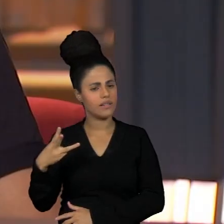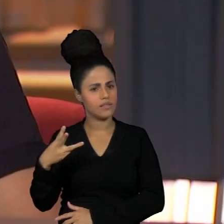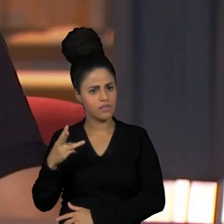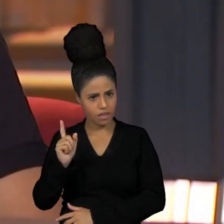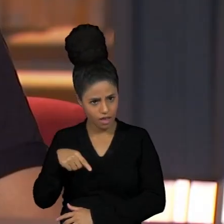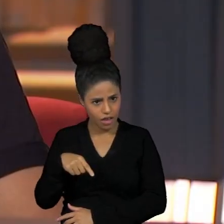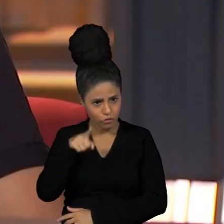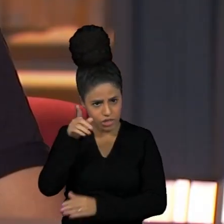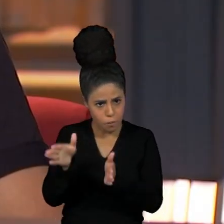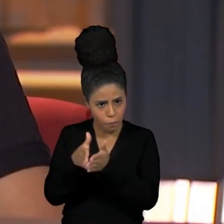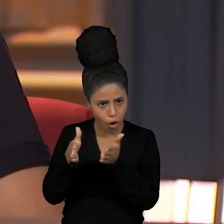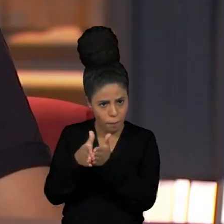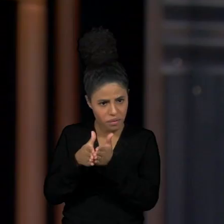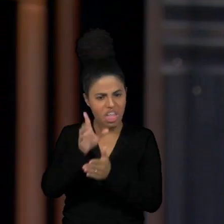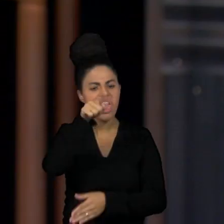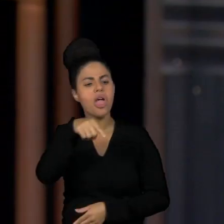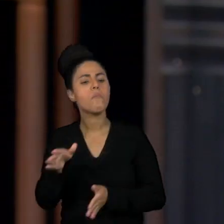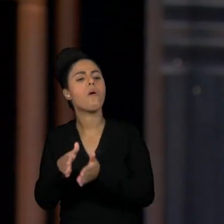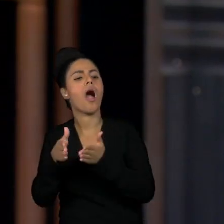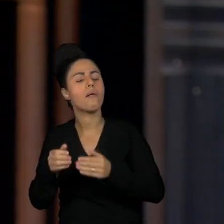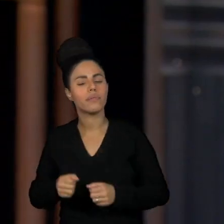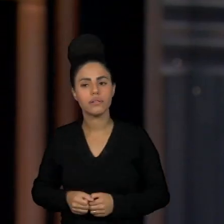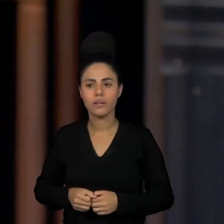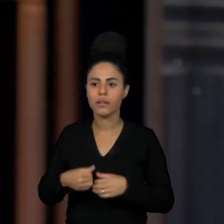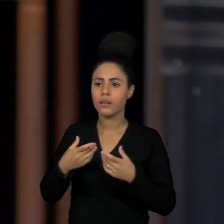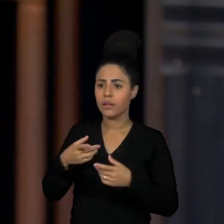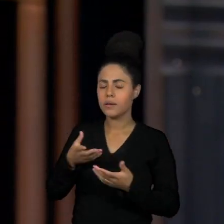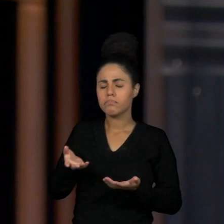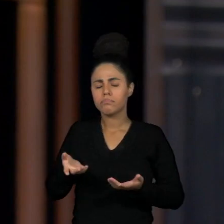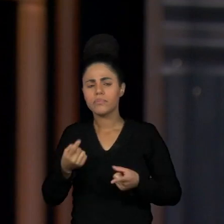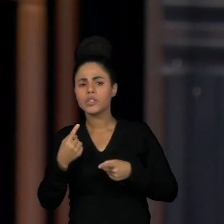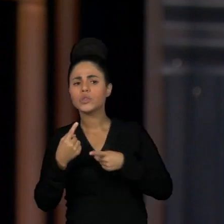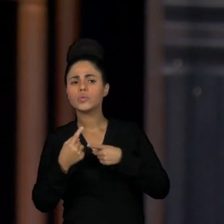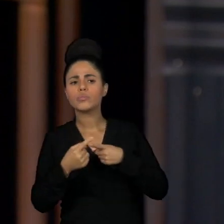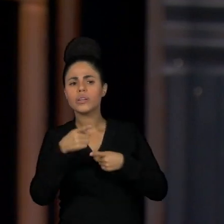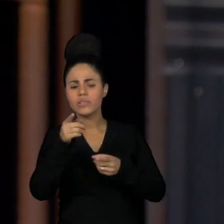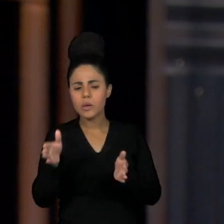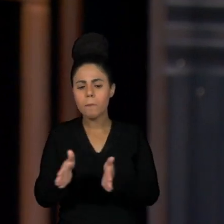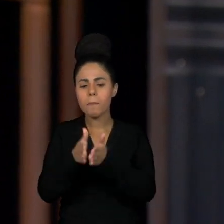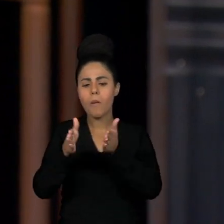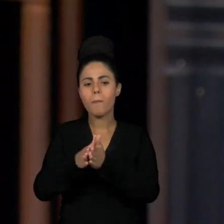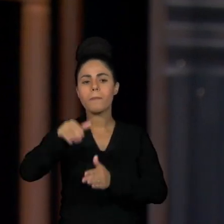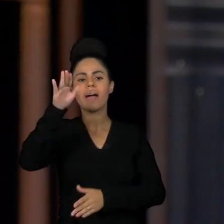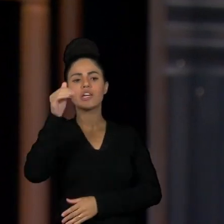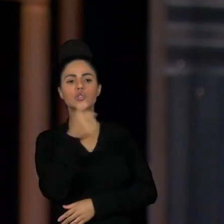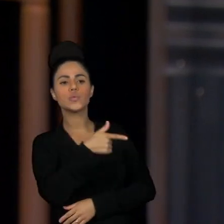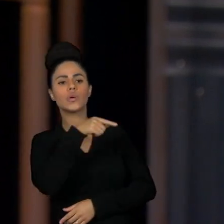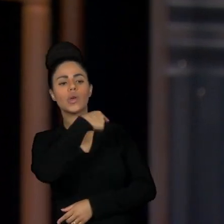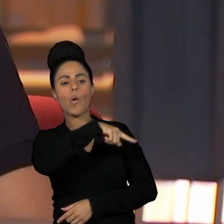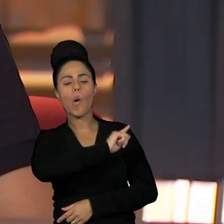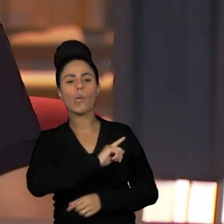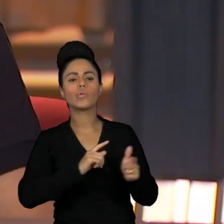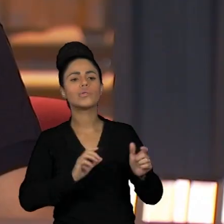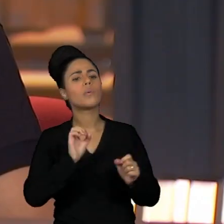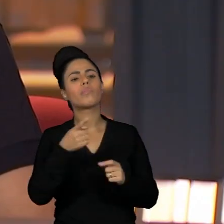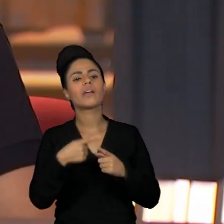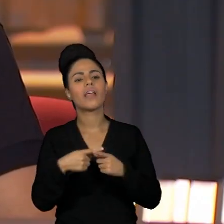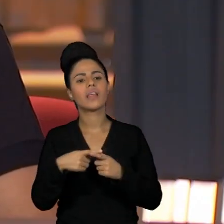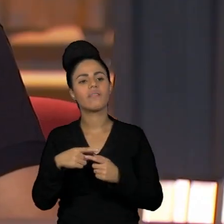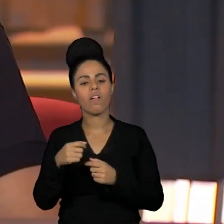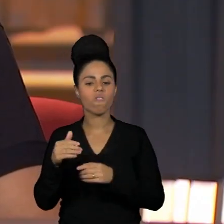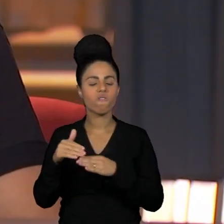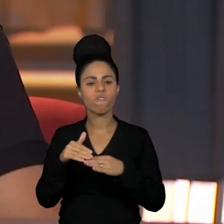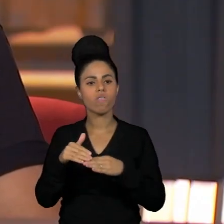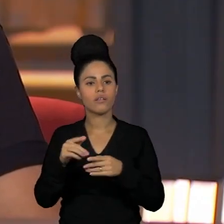Sim. Você era porque você era mais pobre do que o outro ou ela estava pegando o seu pé? Então,